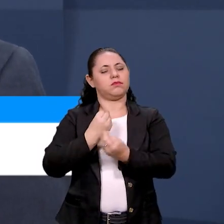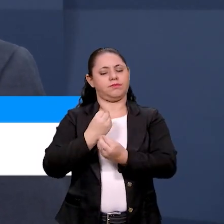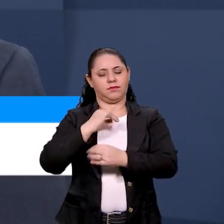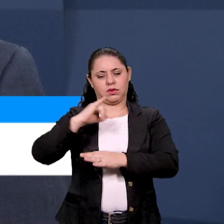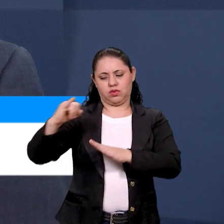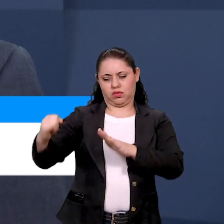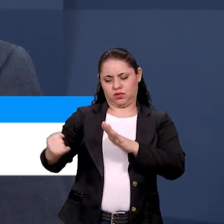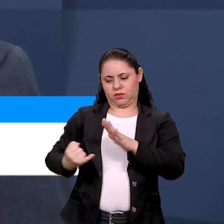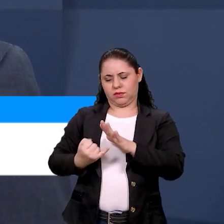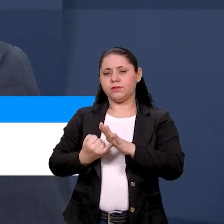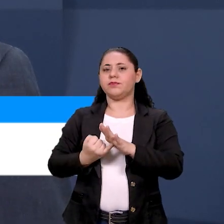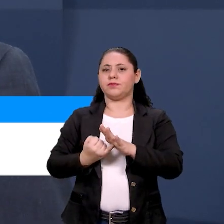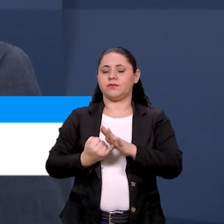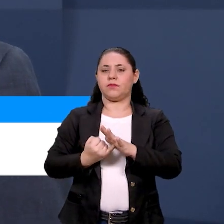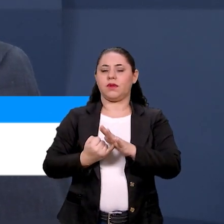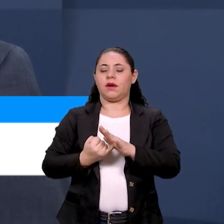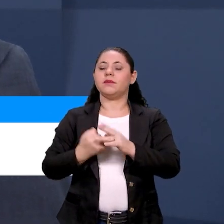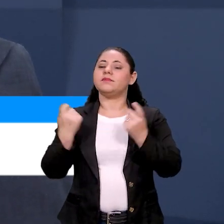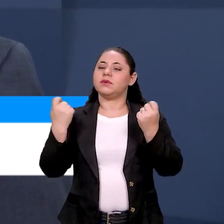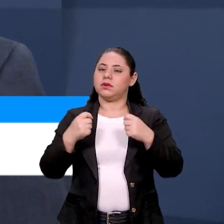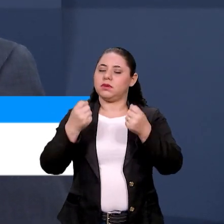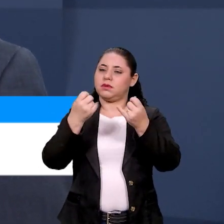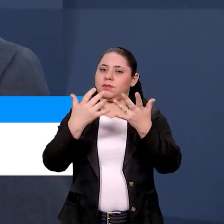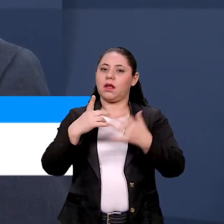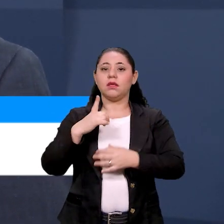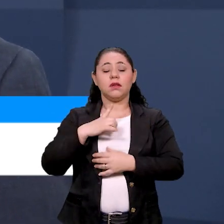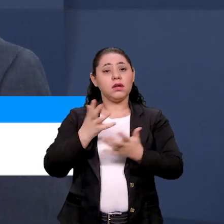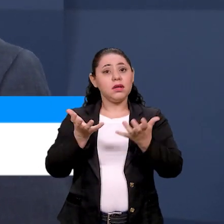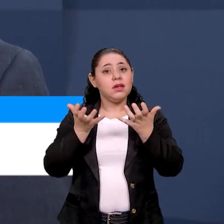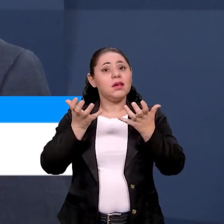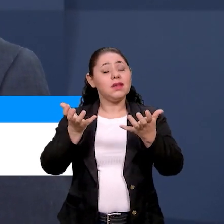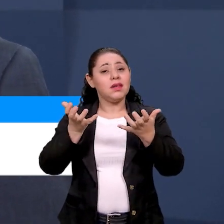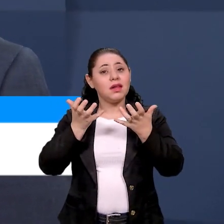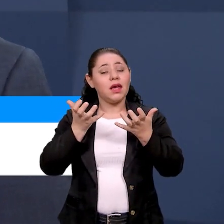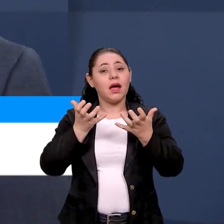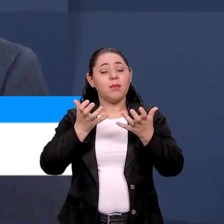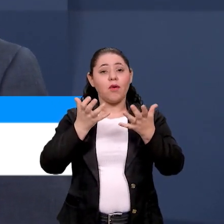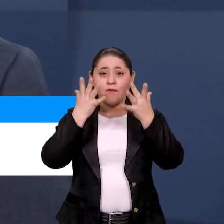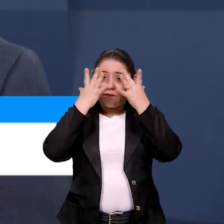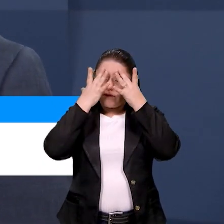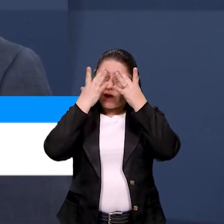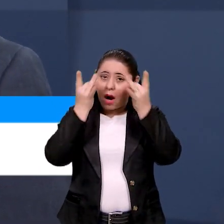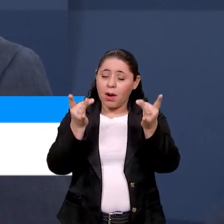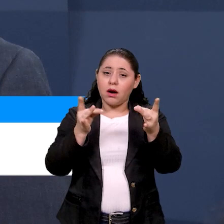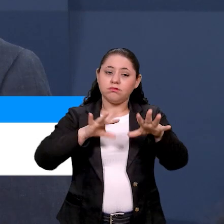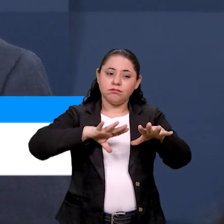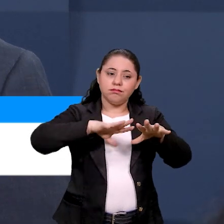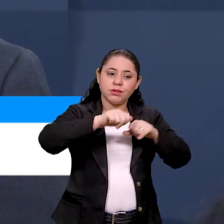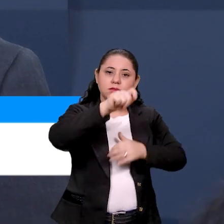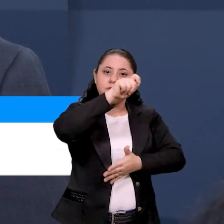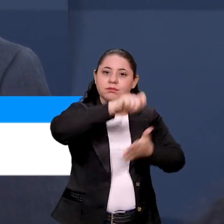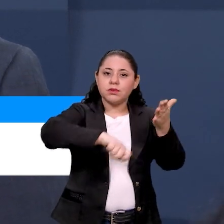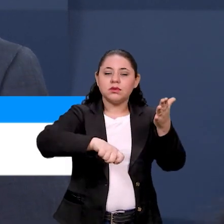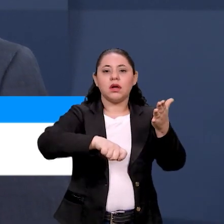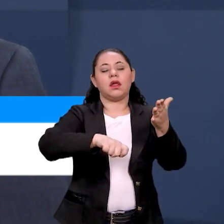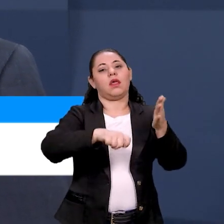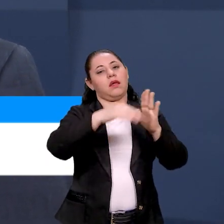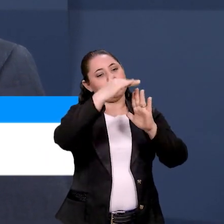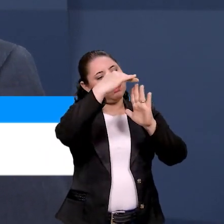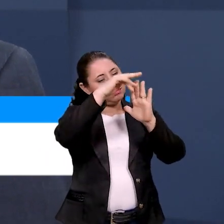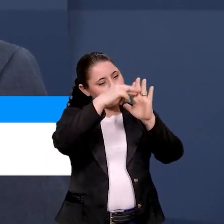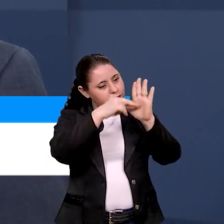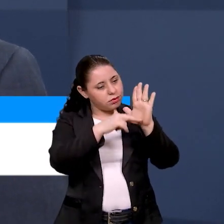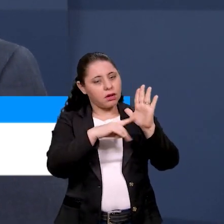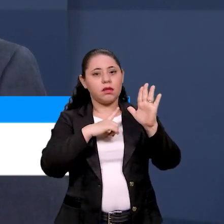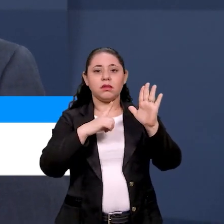de fiscalização, é importante deixar claro, nós temos todo o interesse em formalizar esse produtor e seguir